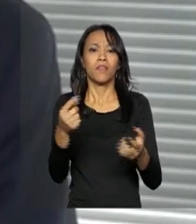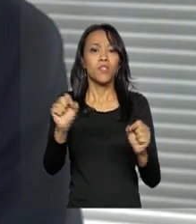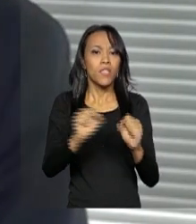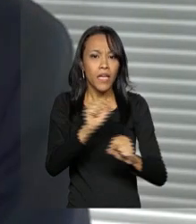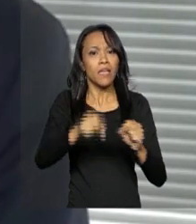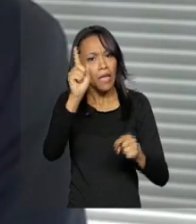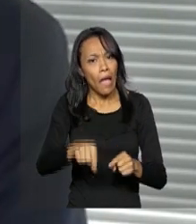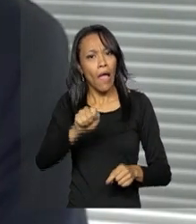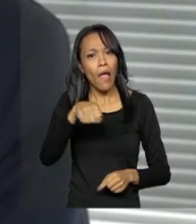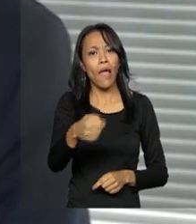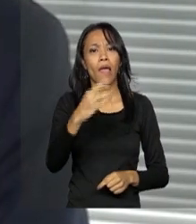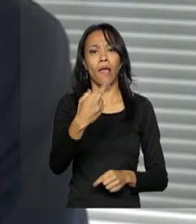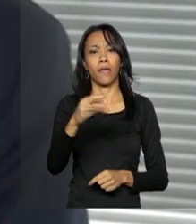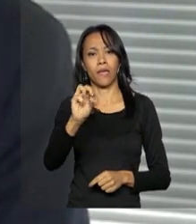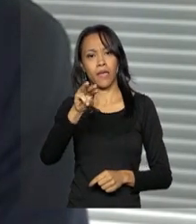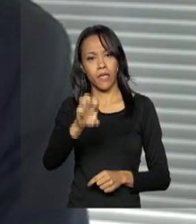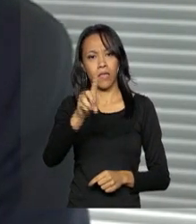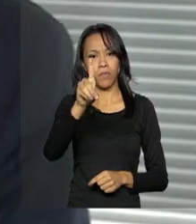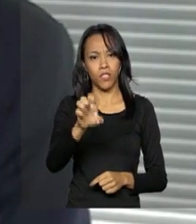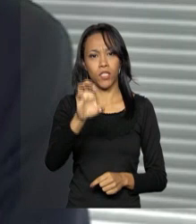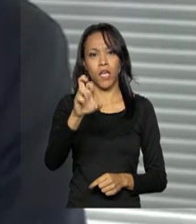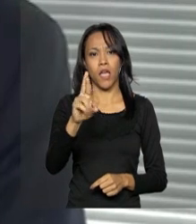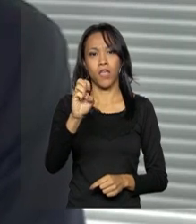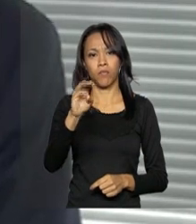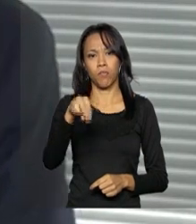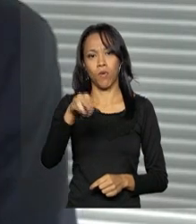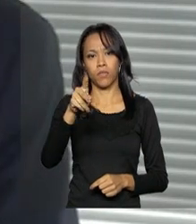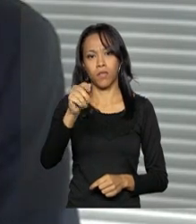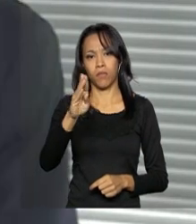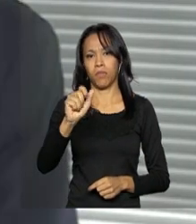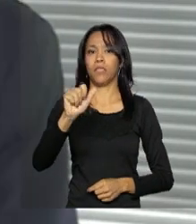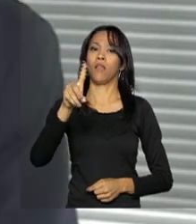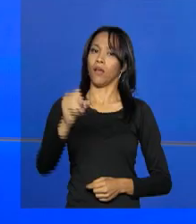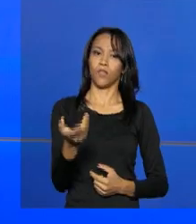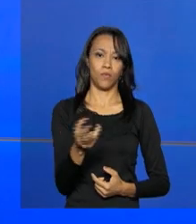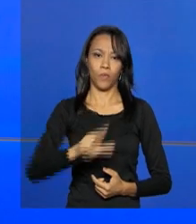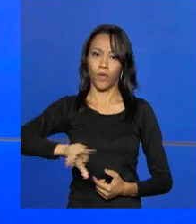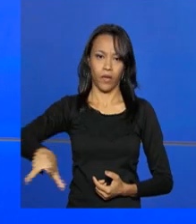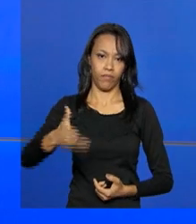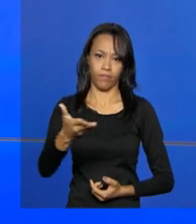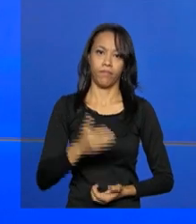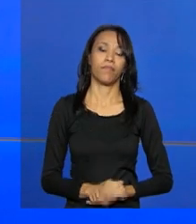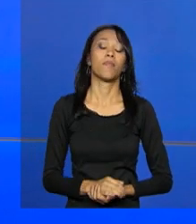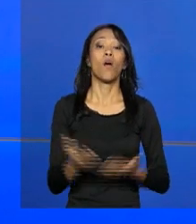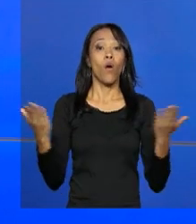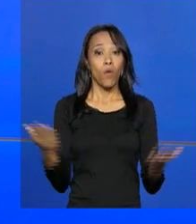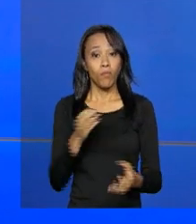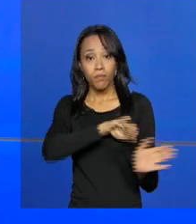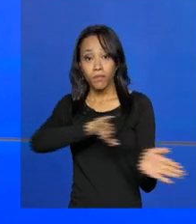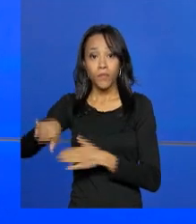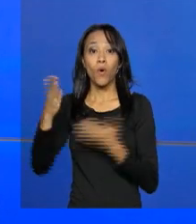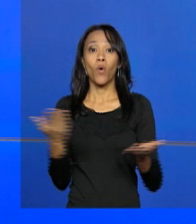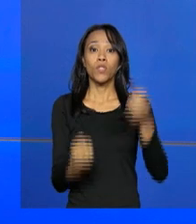de crime de responsabilidades ensejadores de um processo juridicamente aceitável de impeachment foi lançado hoje pela